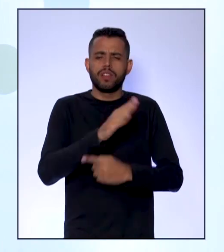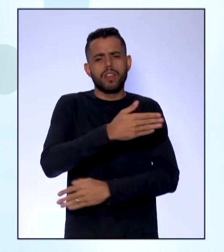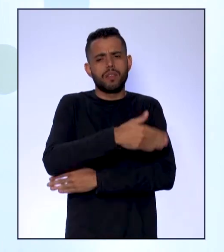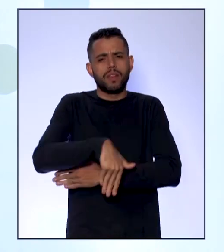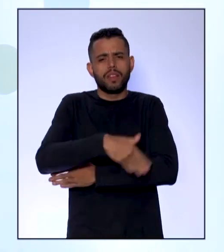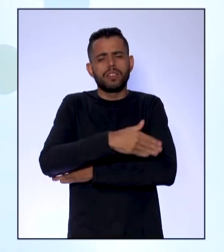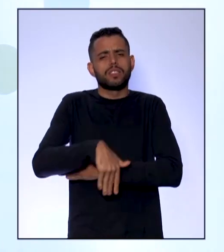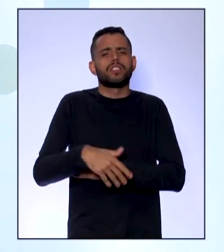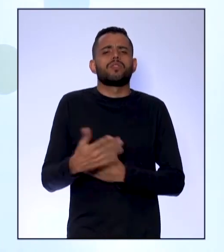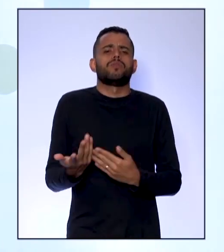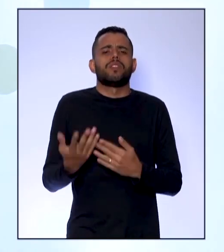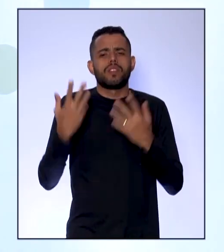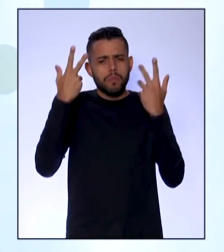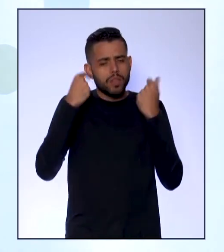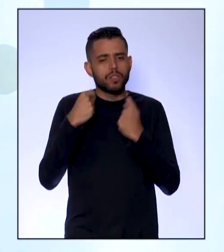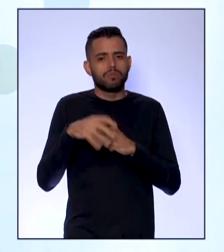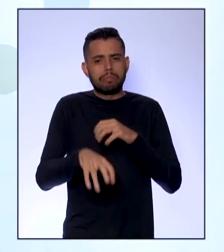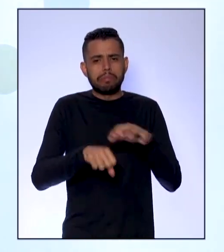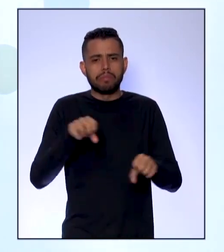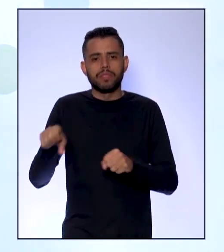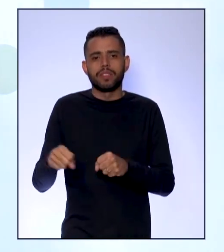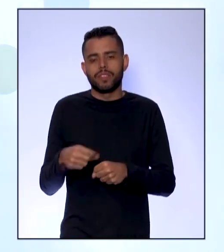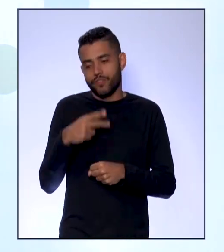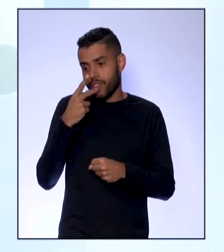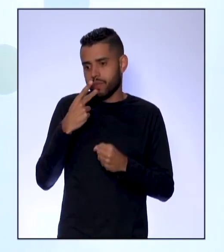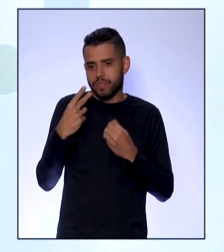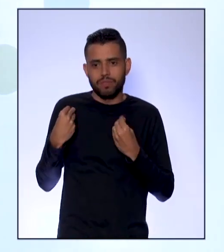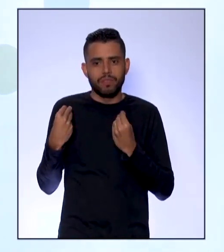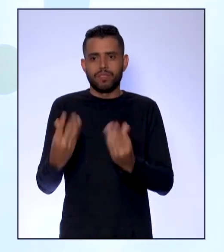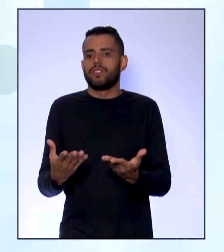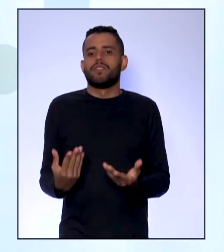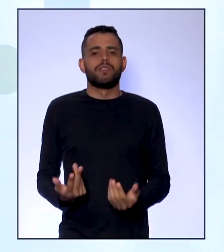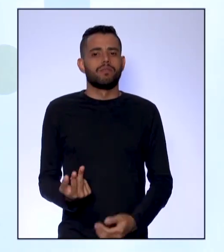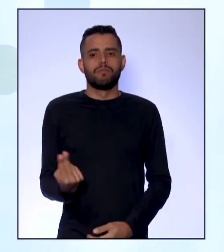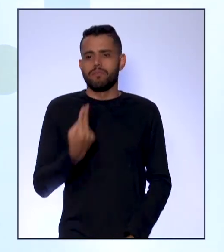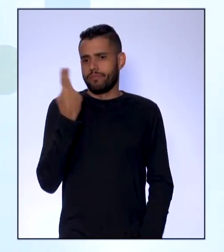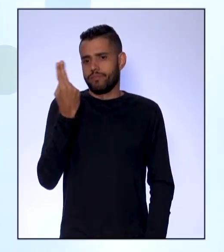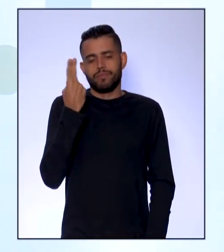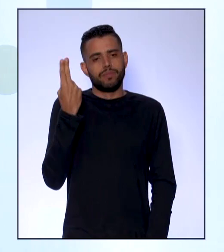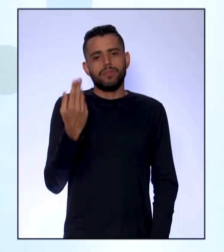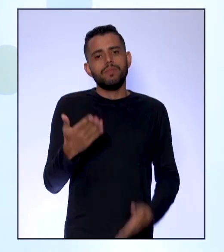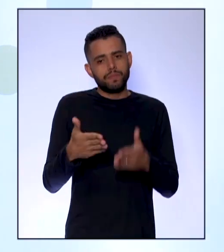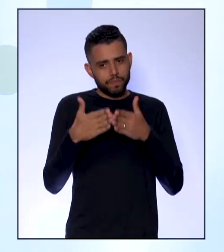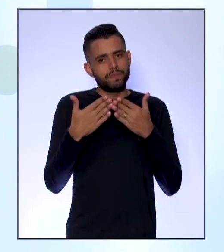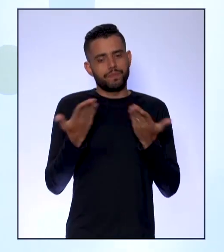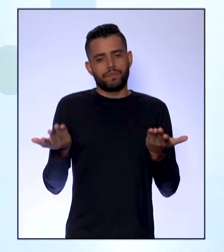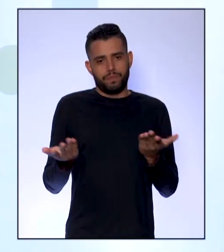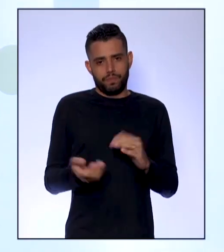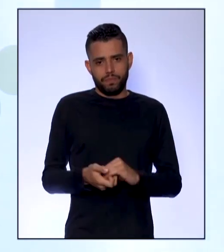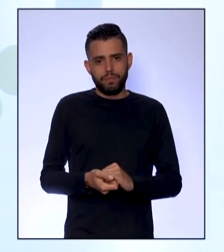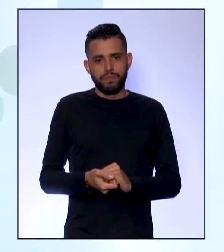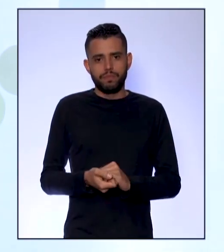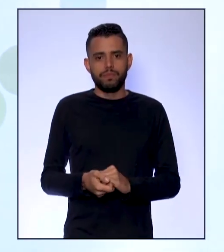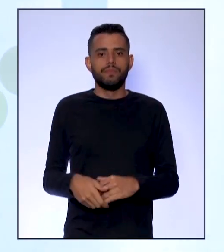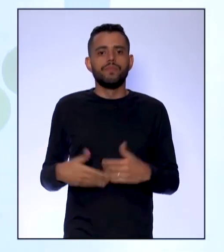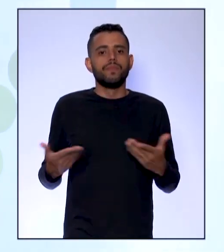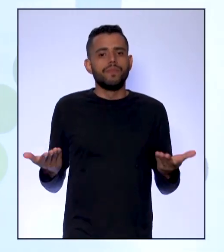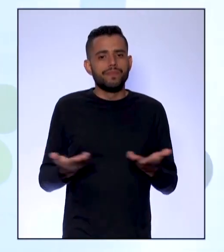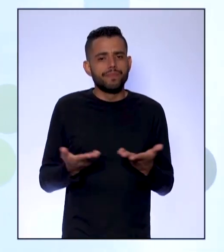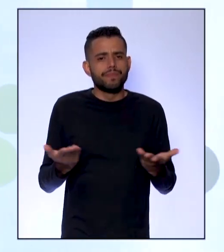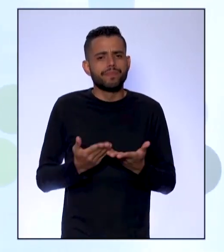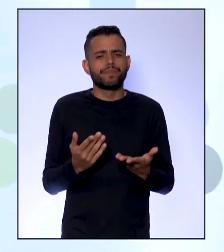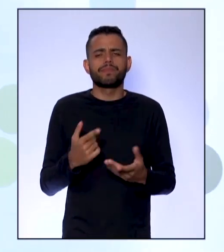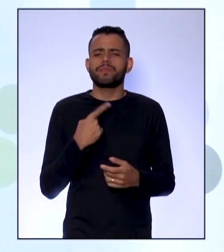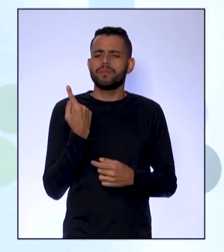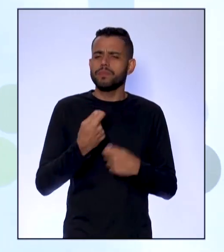animais de lá, e aí vem uma notícia falando para vocês devolverem eles para a rua, tipo, socorro, não, pelo amor de Deus. Então, esse é o ponto de a gente sempre